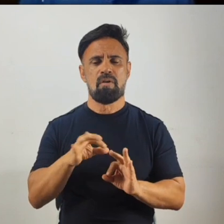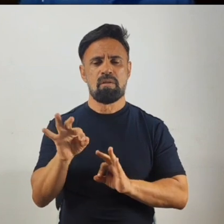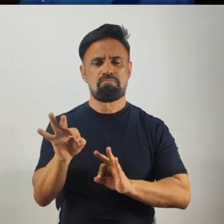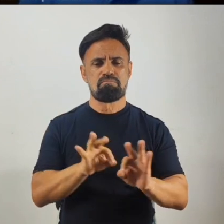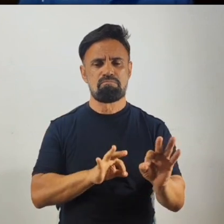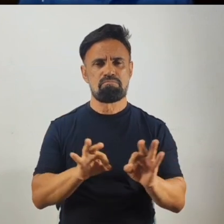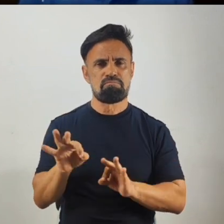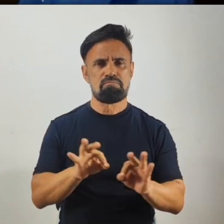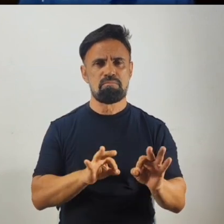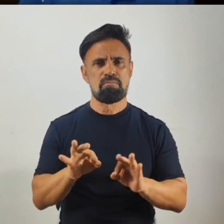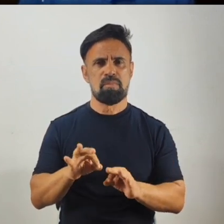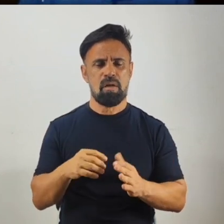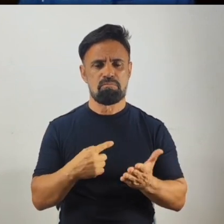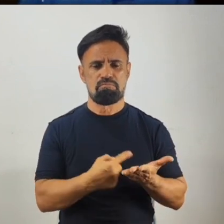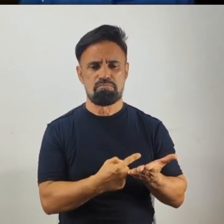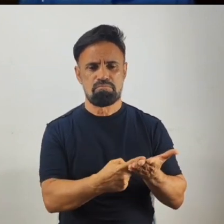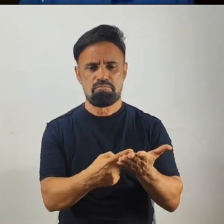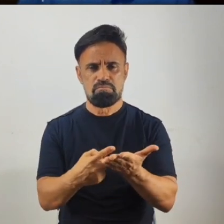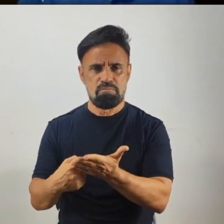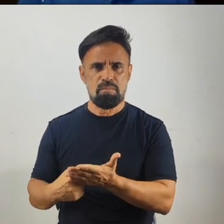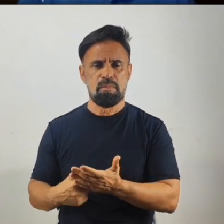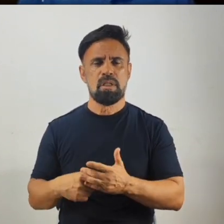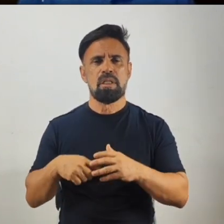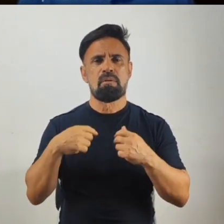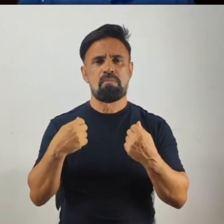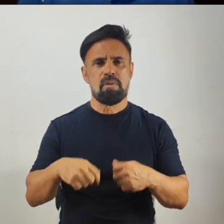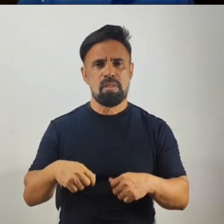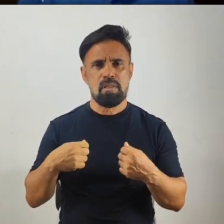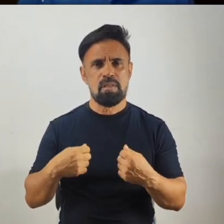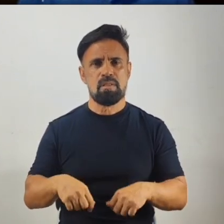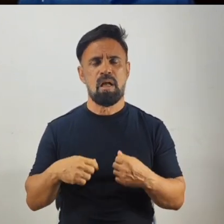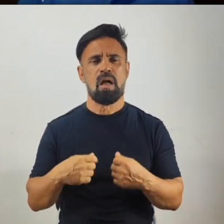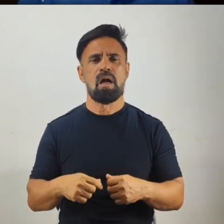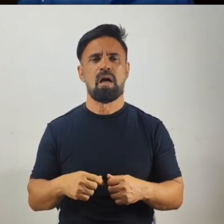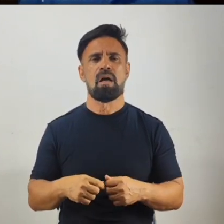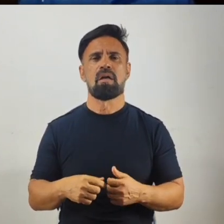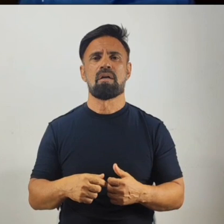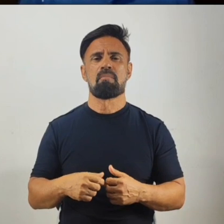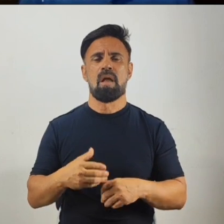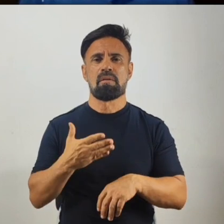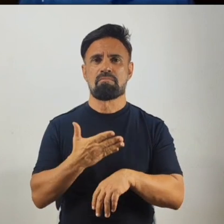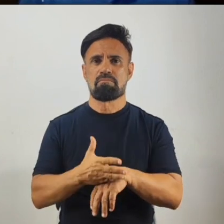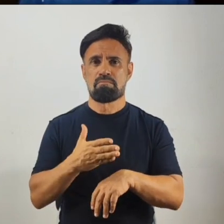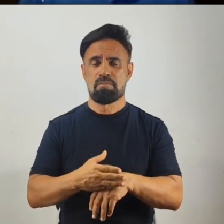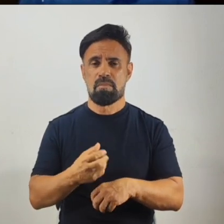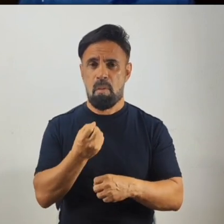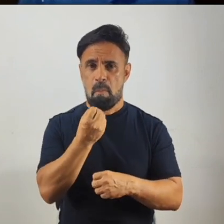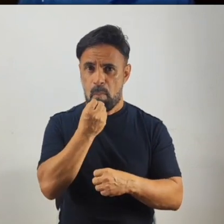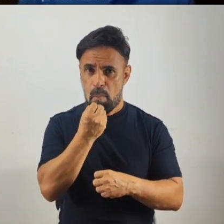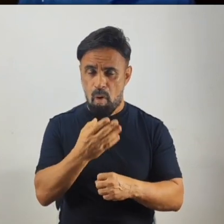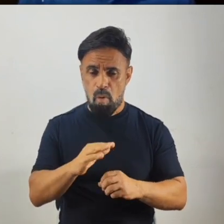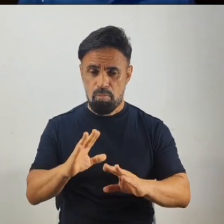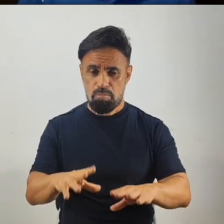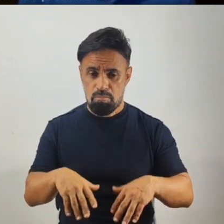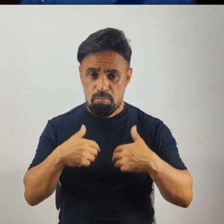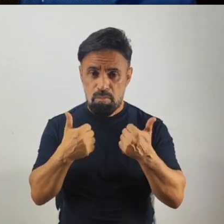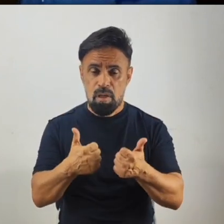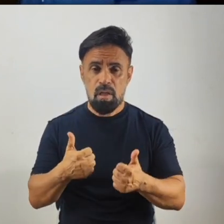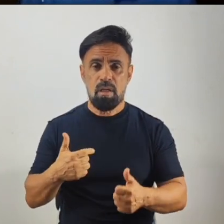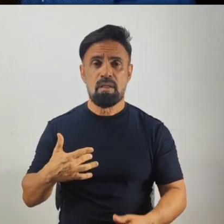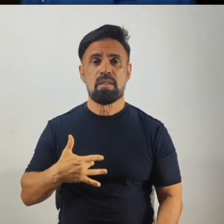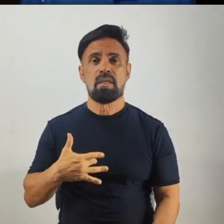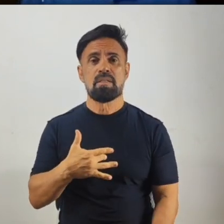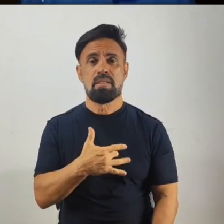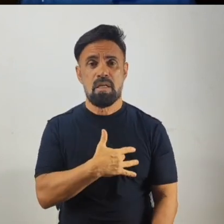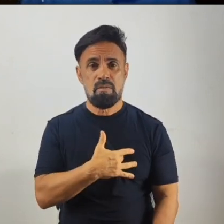vão ali traçar aquilo que seja necessário para que as boas práticas